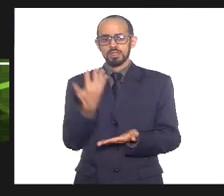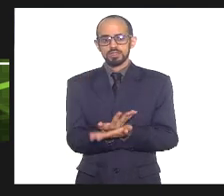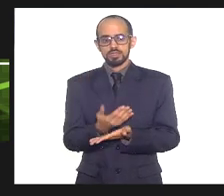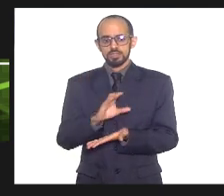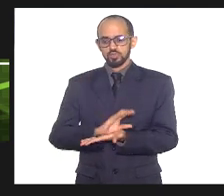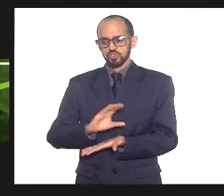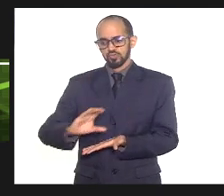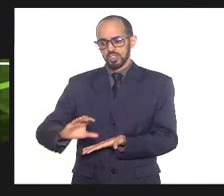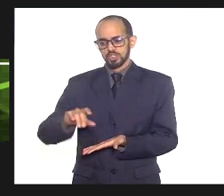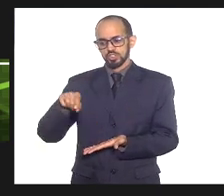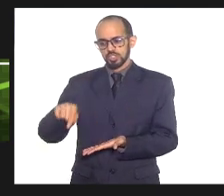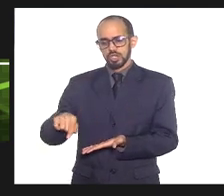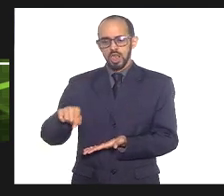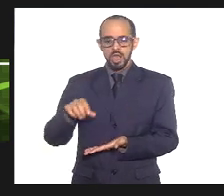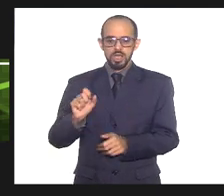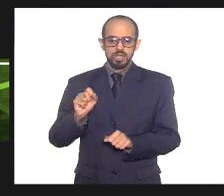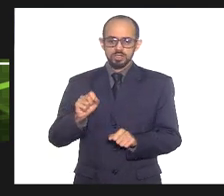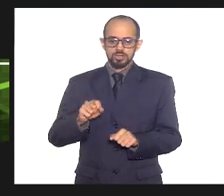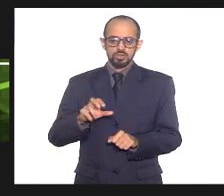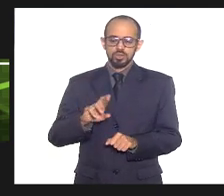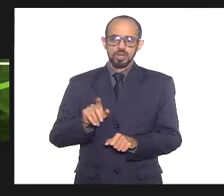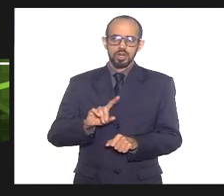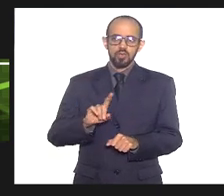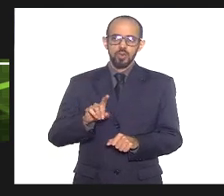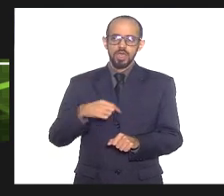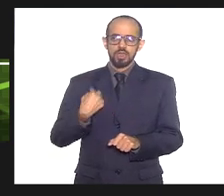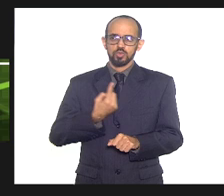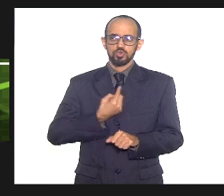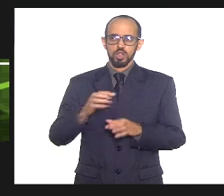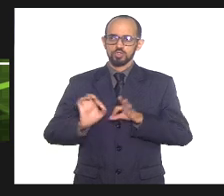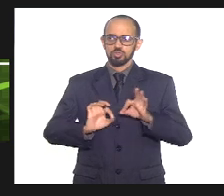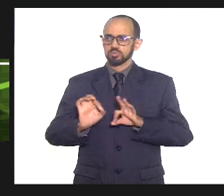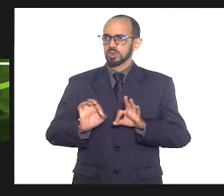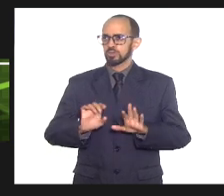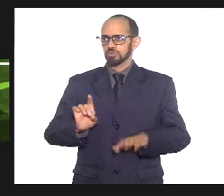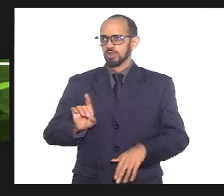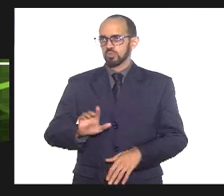naquele ativo. Não, isso não passa, não está nos nossos planos.